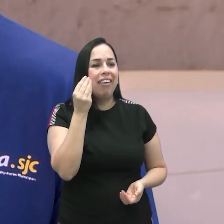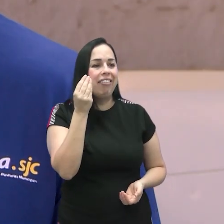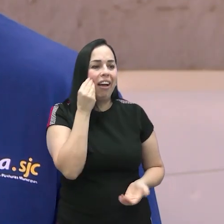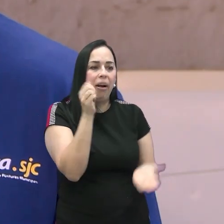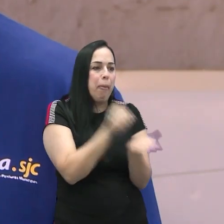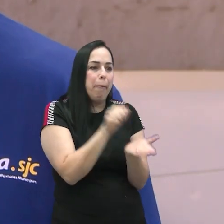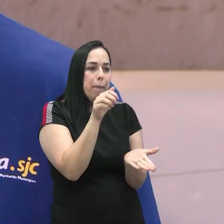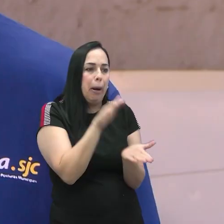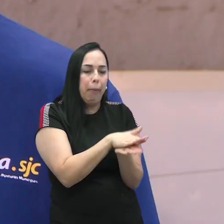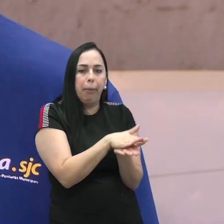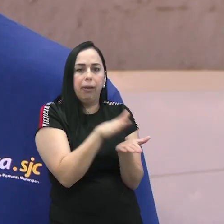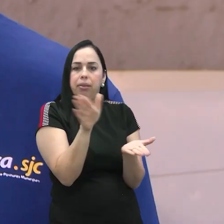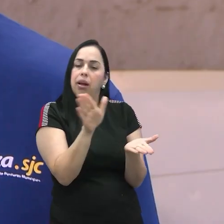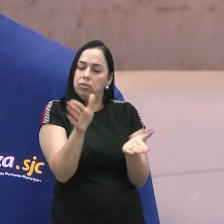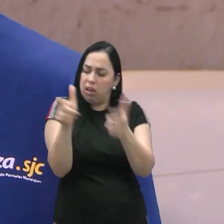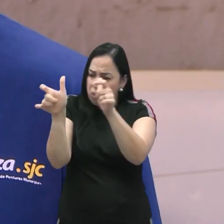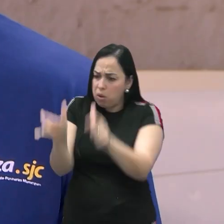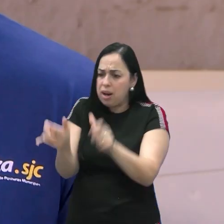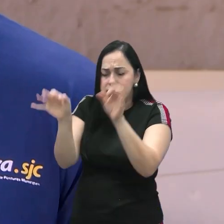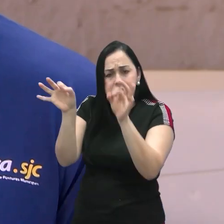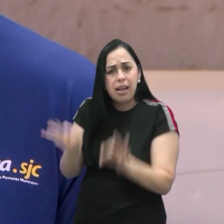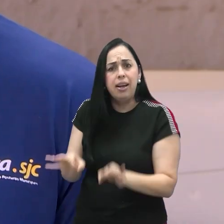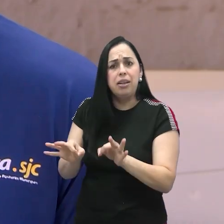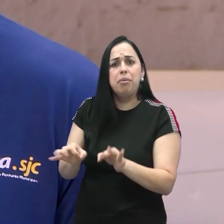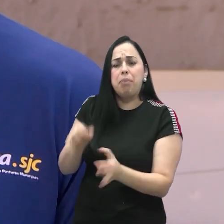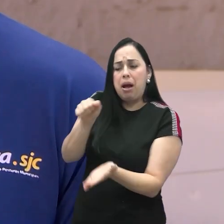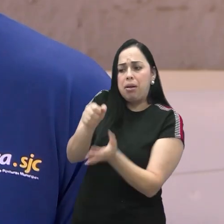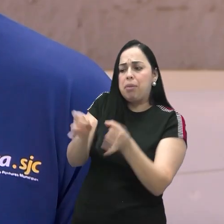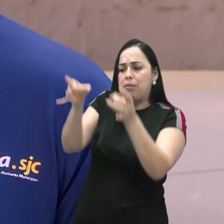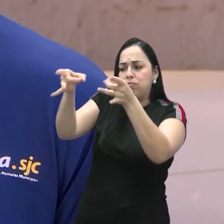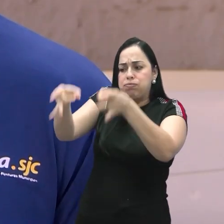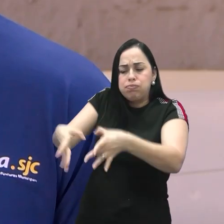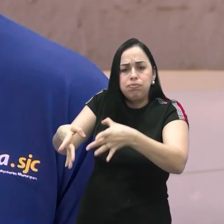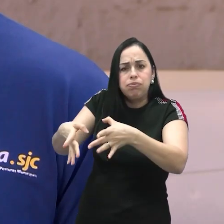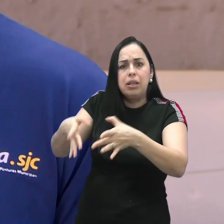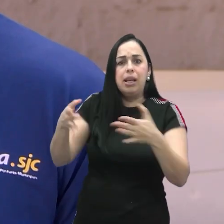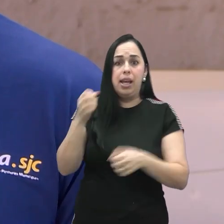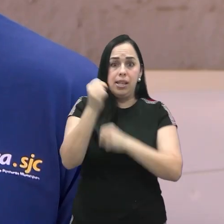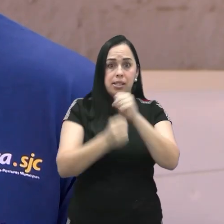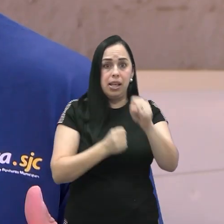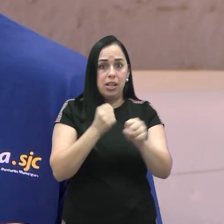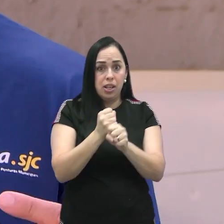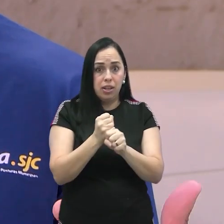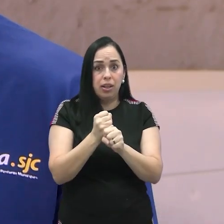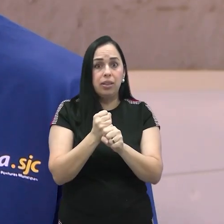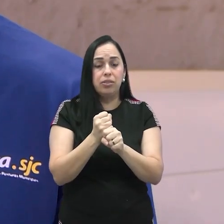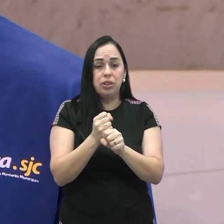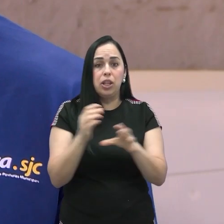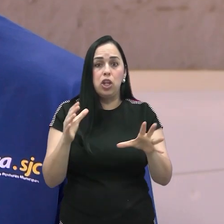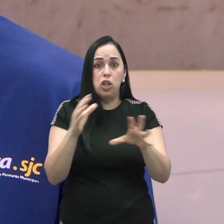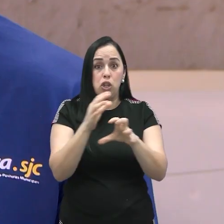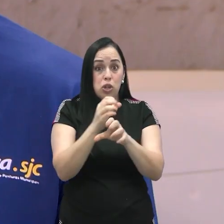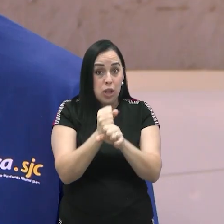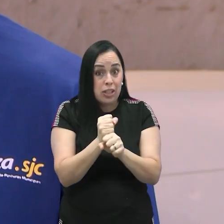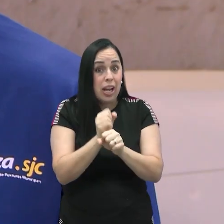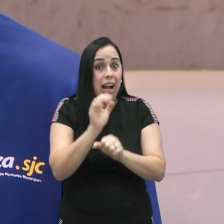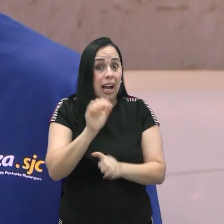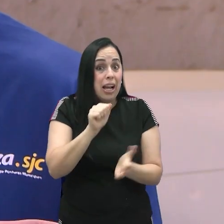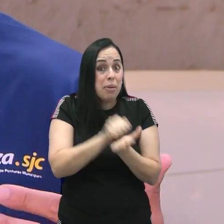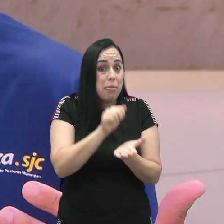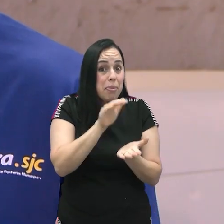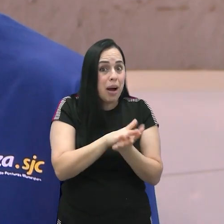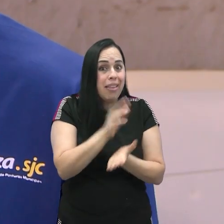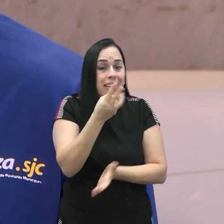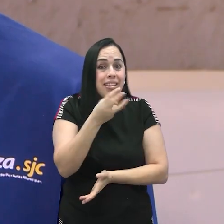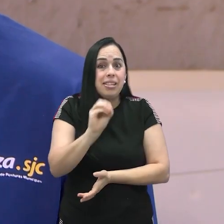tomar uma multa dessa, né? Então tem locais apropriados para a população descartar. Esse ano essa totalidade das 10 multas já